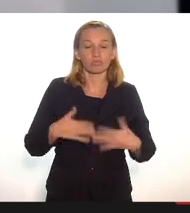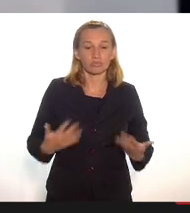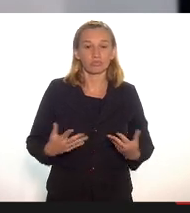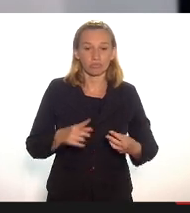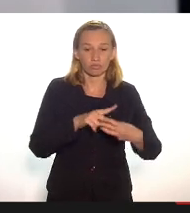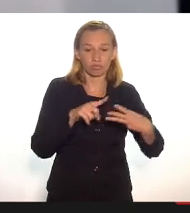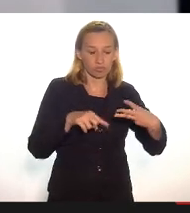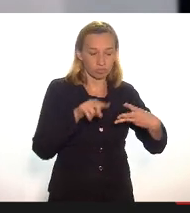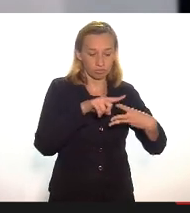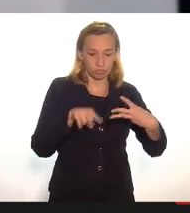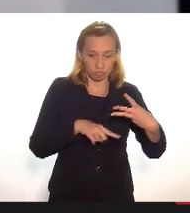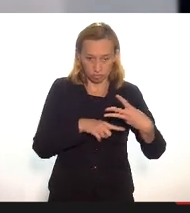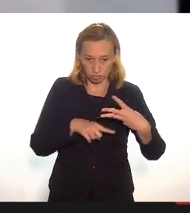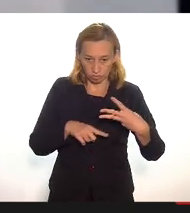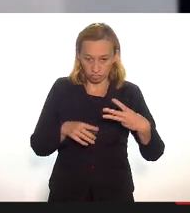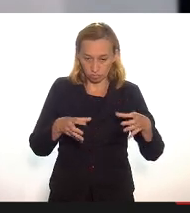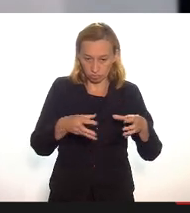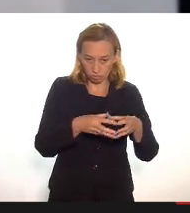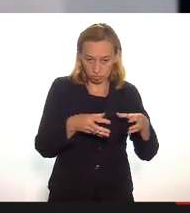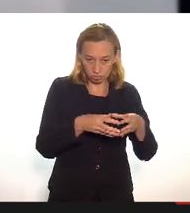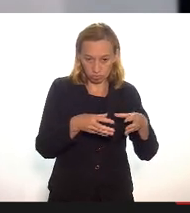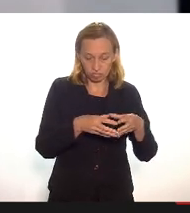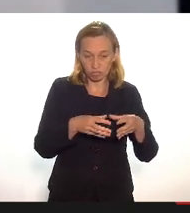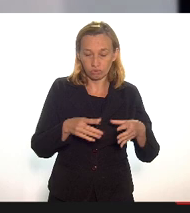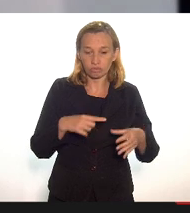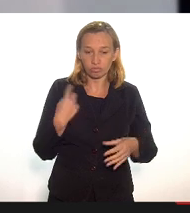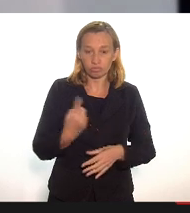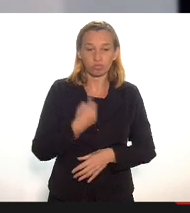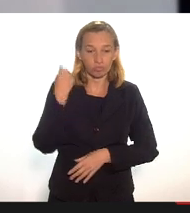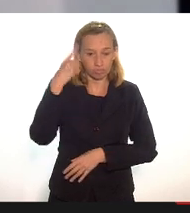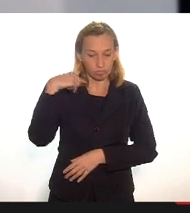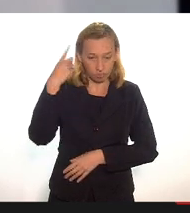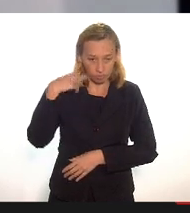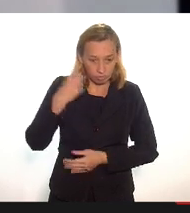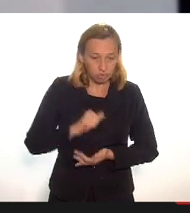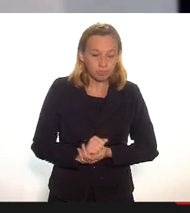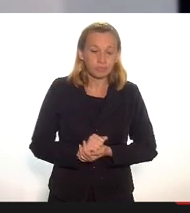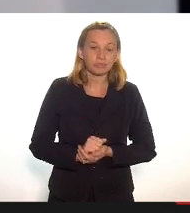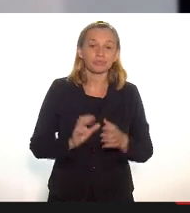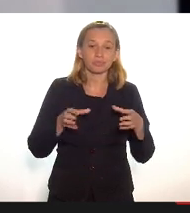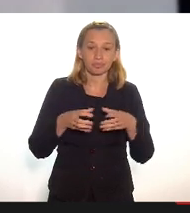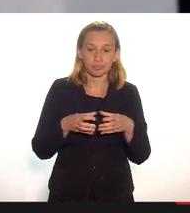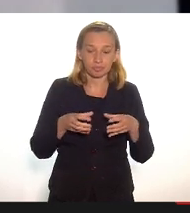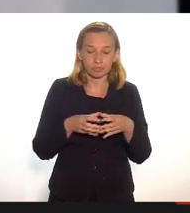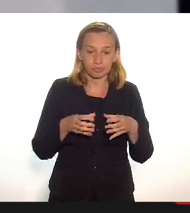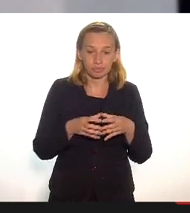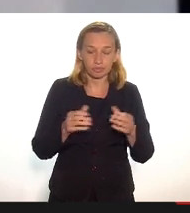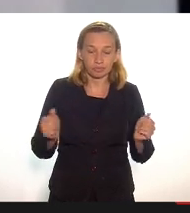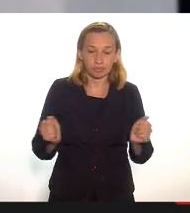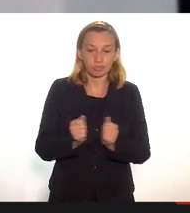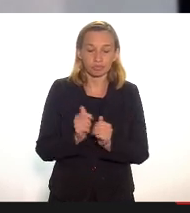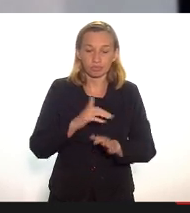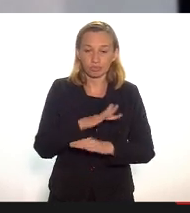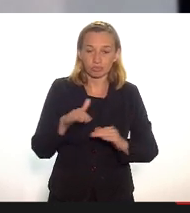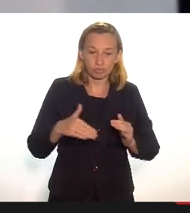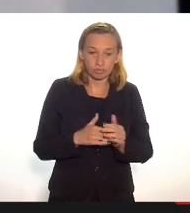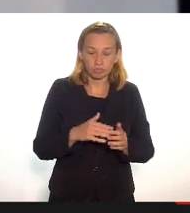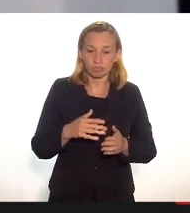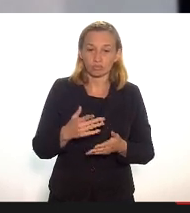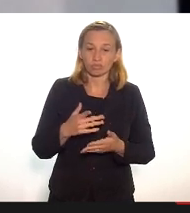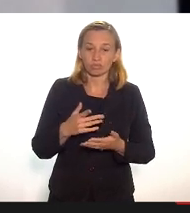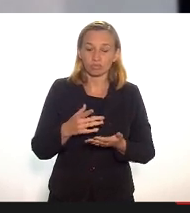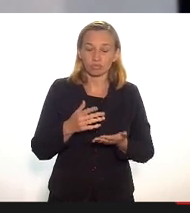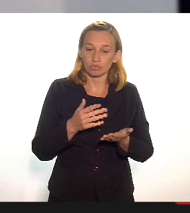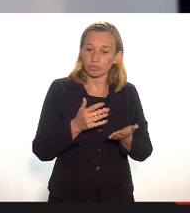três bancadas, juntar aí os nossos advogados, né, os advogados das bancadas, e juntar todos os dados pormenorizados